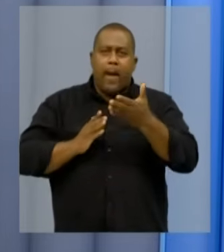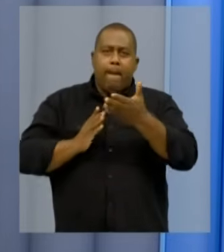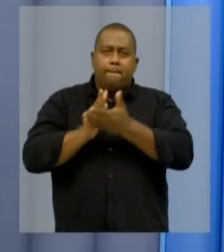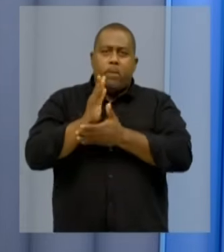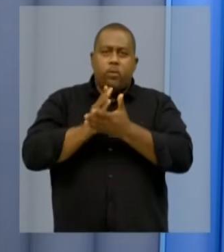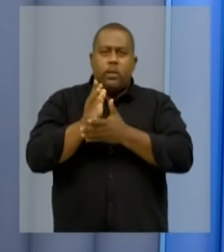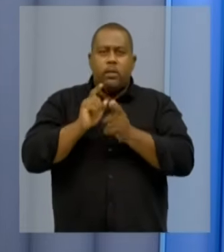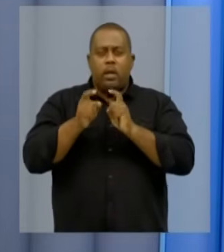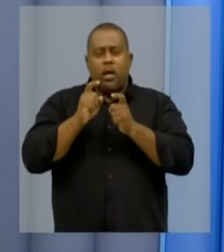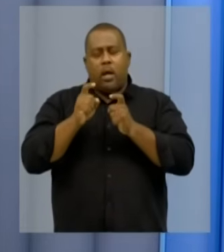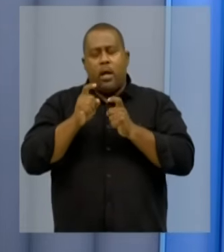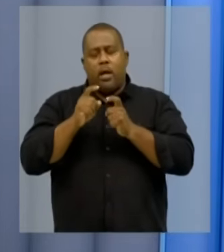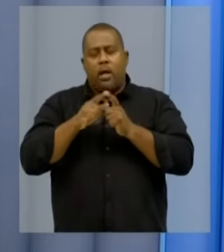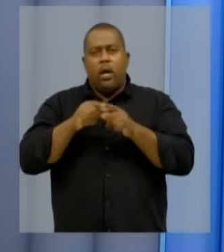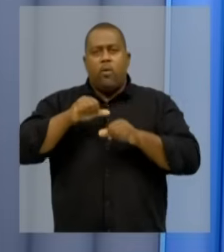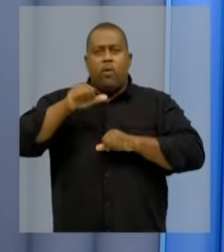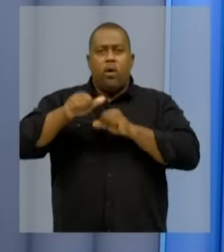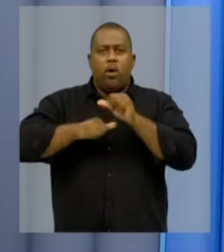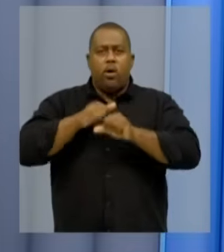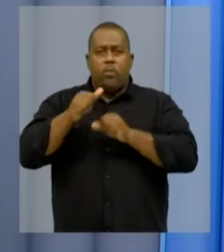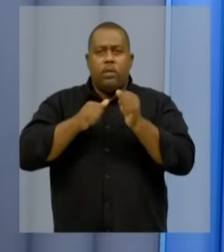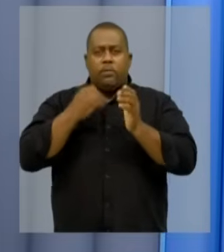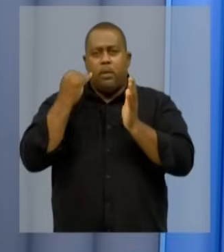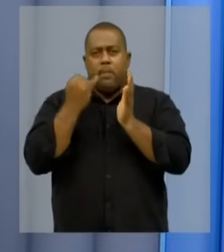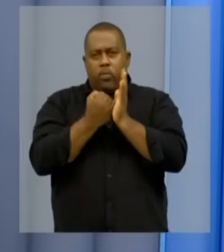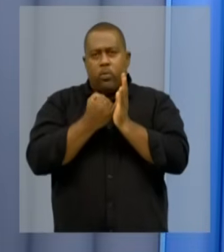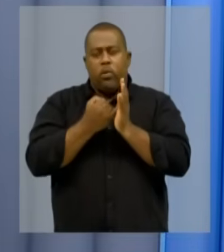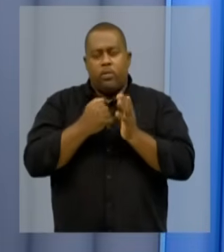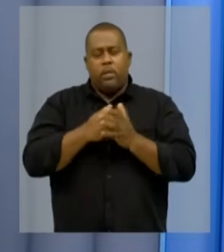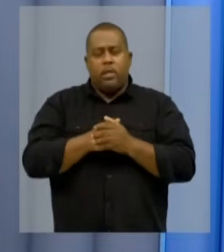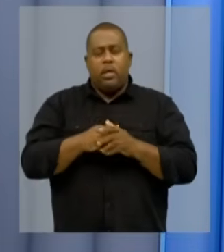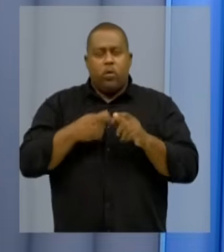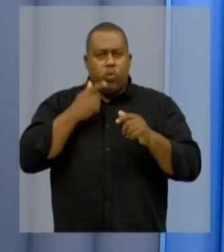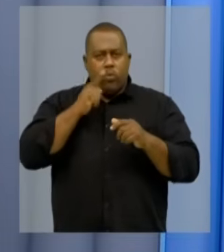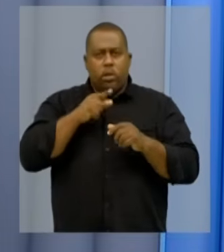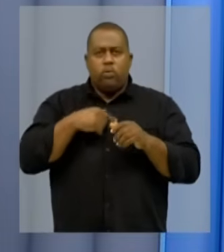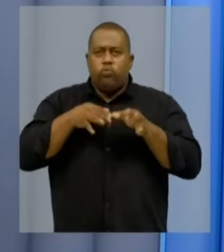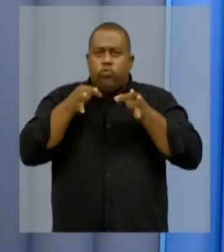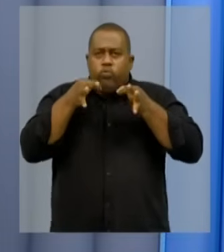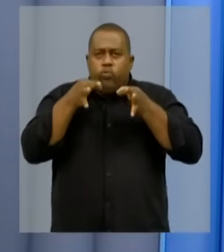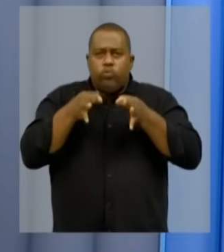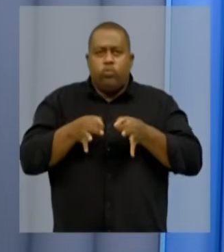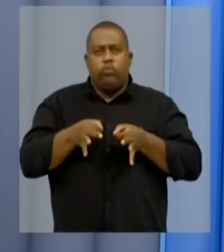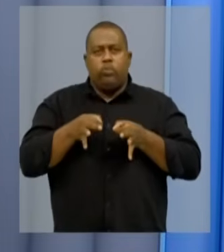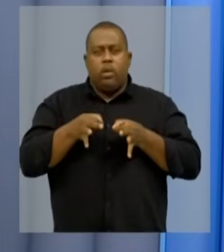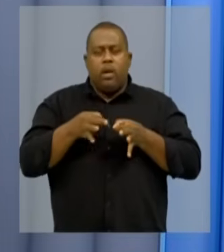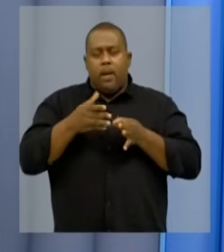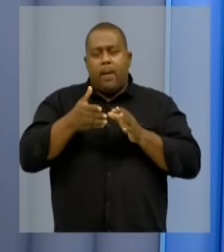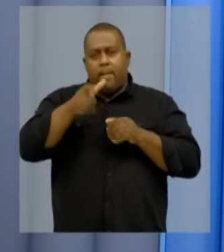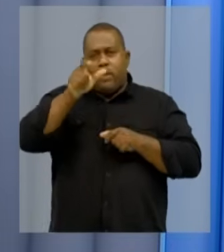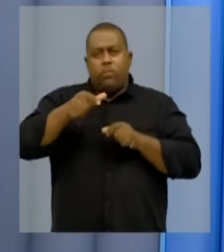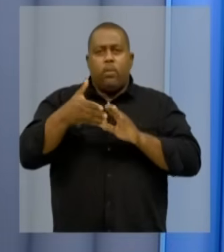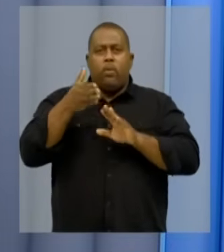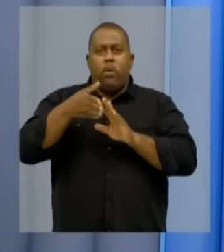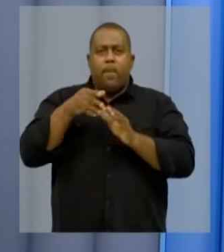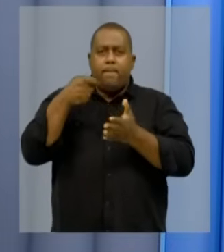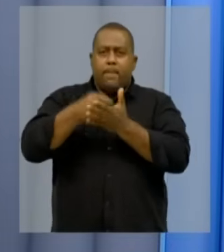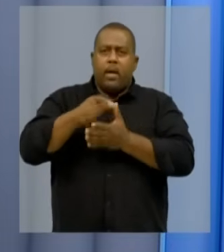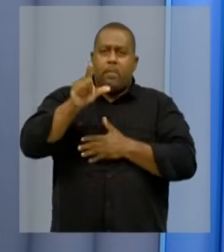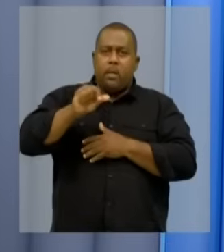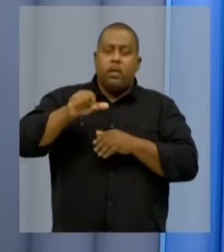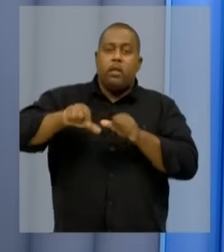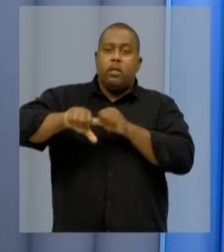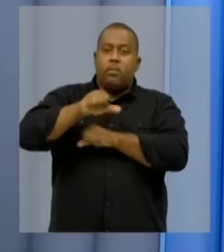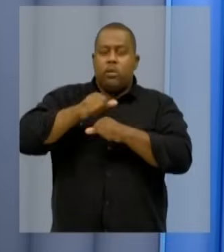uma reforma tributária, ex-ministro. Uma reforma tributária que seja justa, onde o pobre pague menos e o rico pague